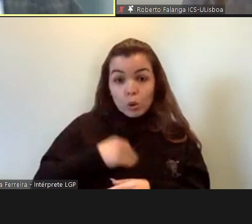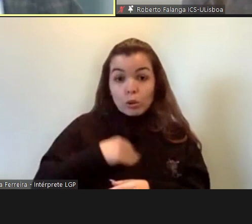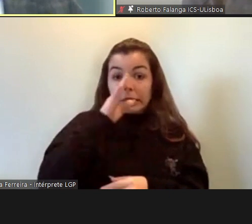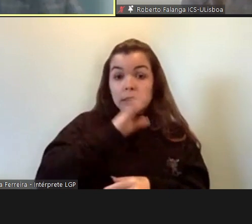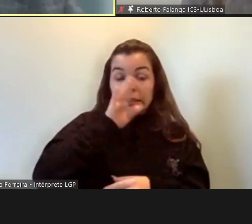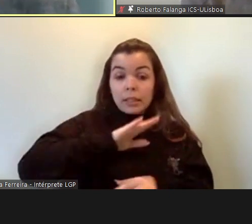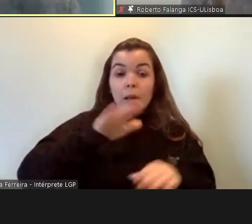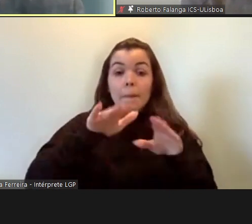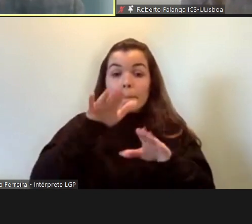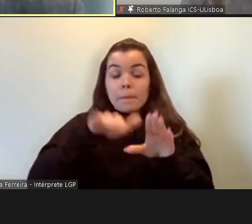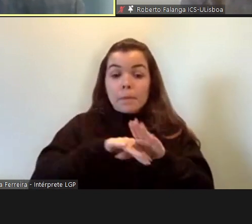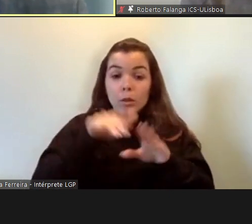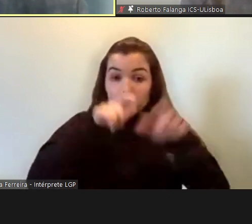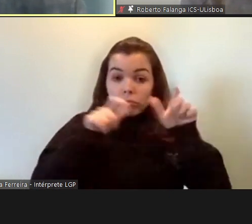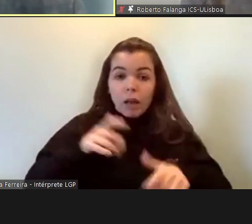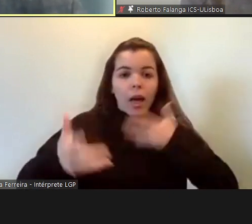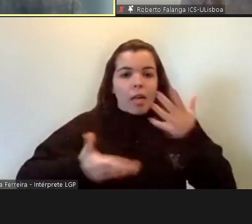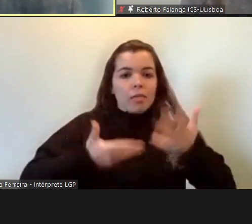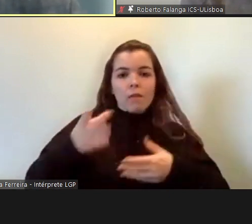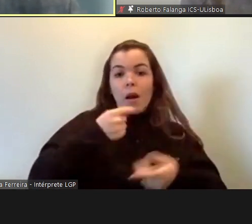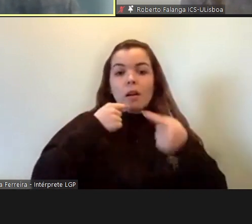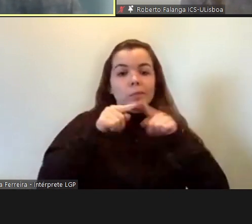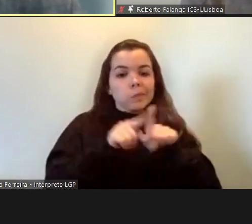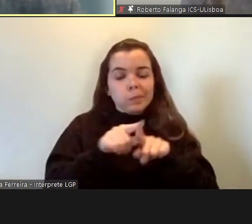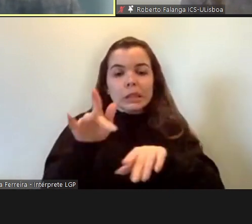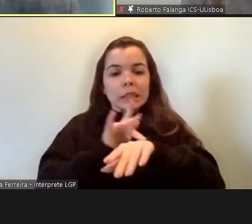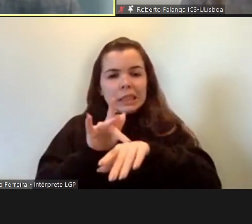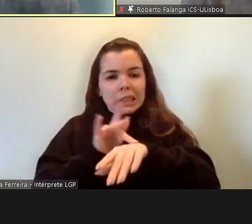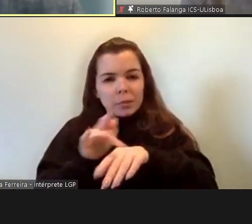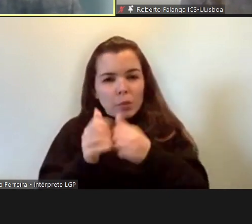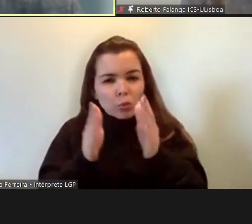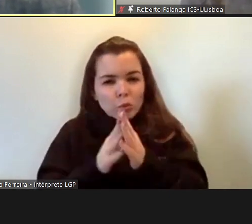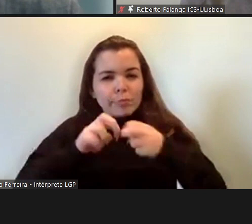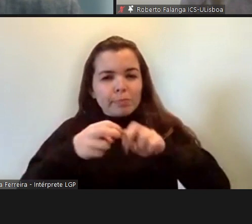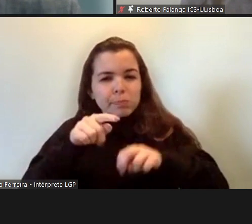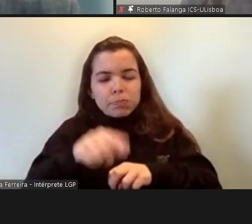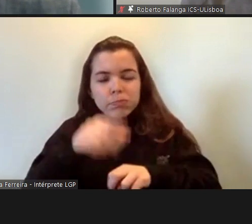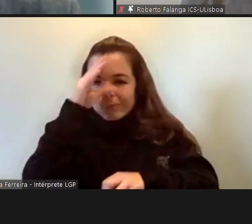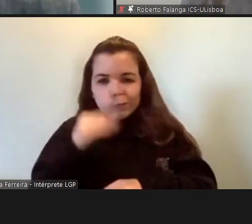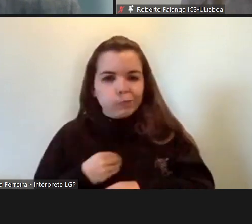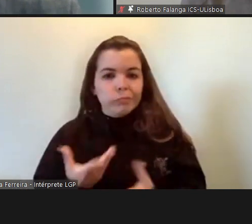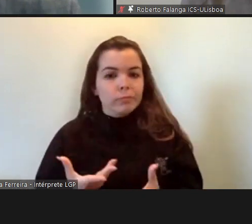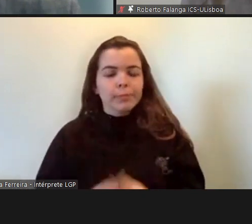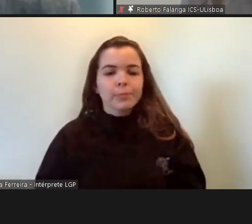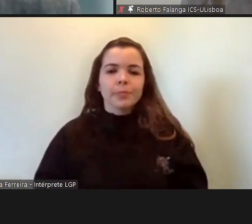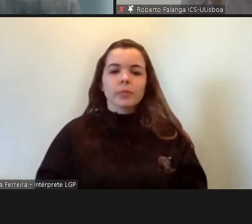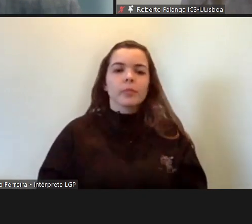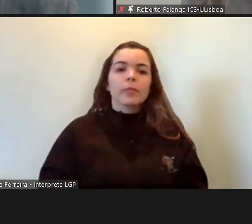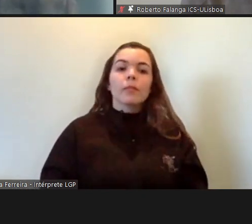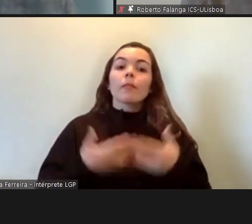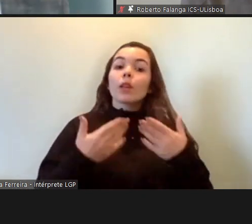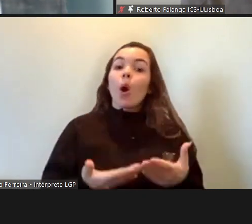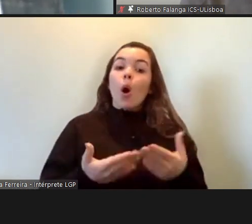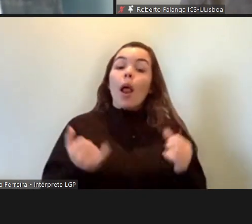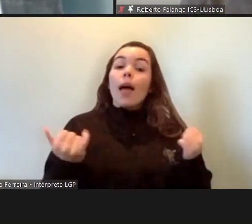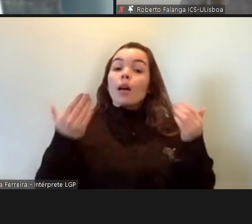política neste momento estão assim tão sensibilizados para todos estes problemas. Nós estamos, é mesmo a última intervenção,